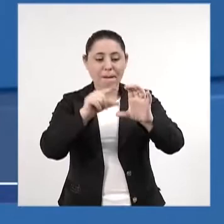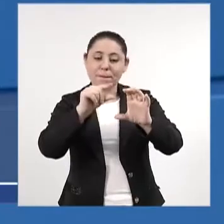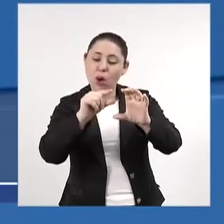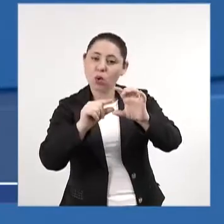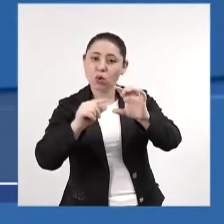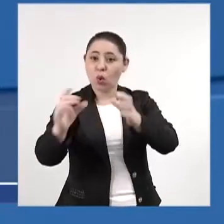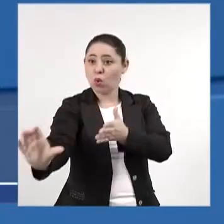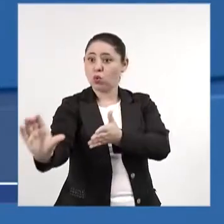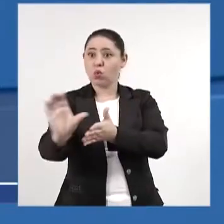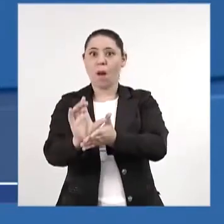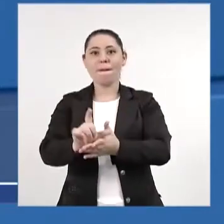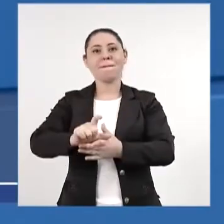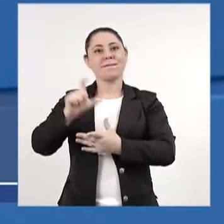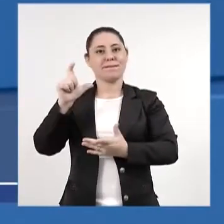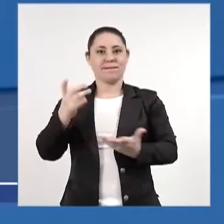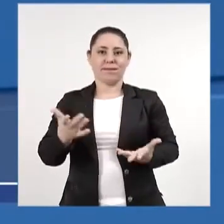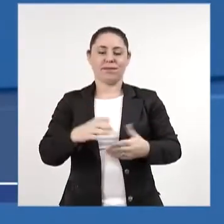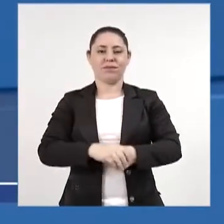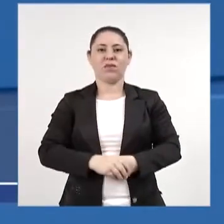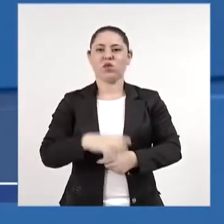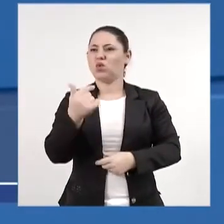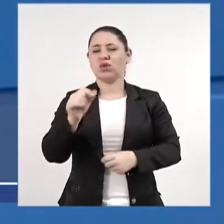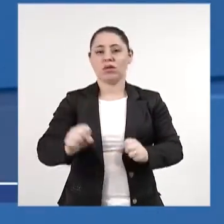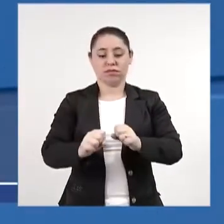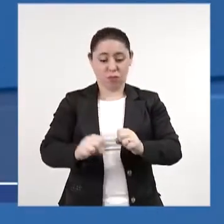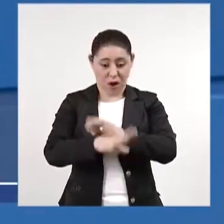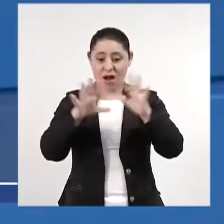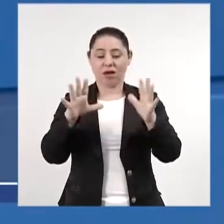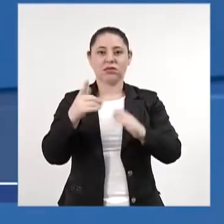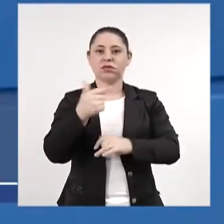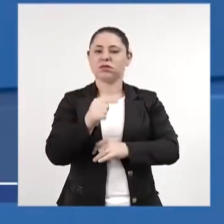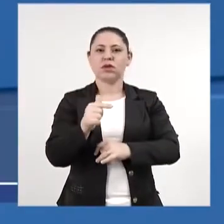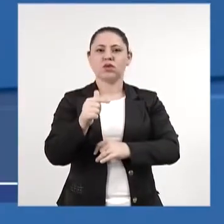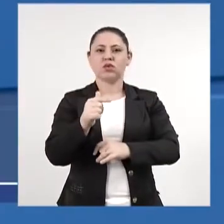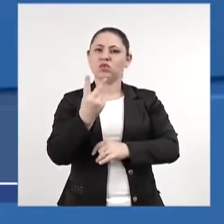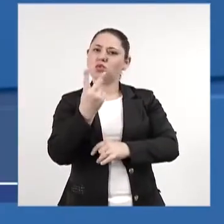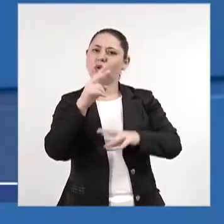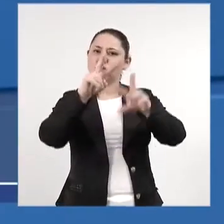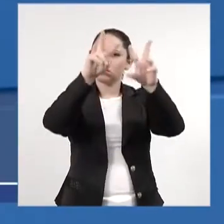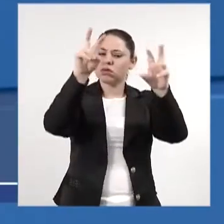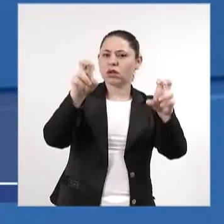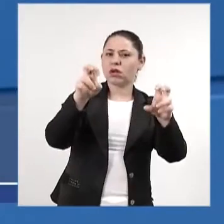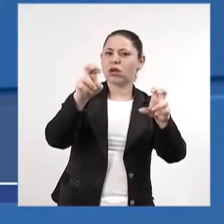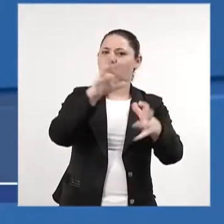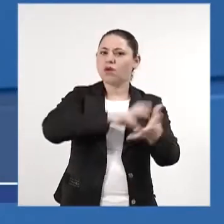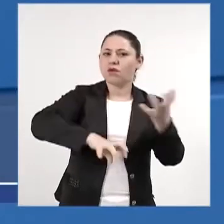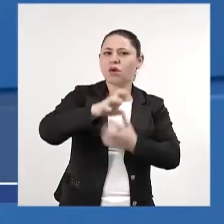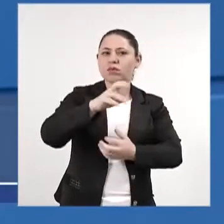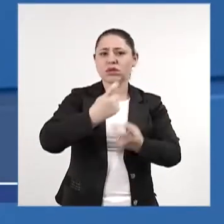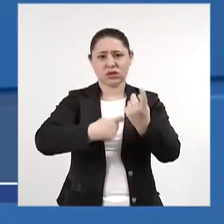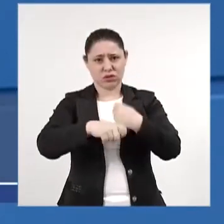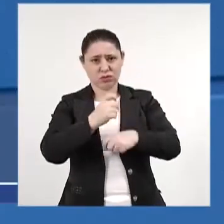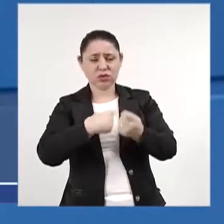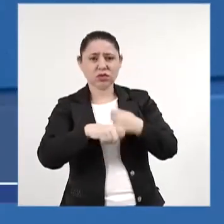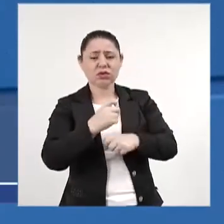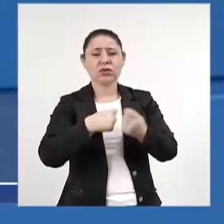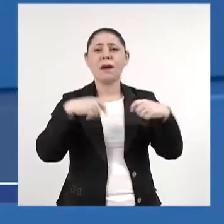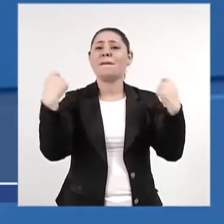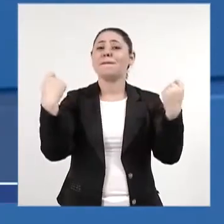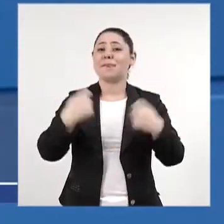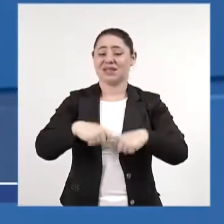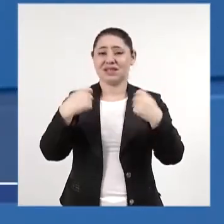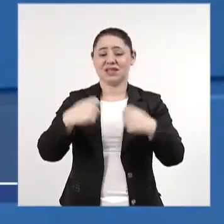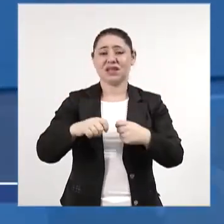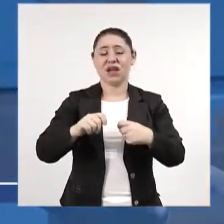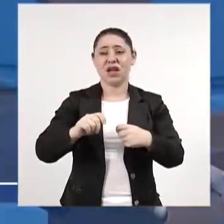tem mágica. Fico triste, dois assuntos que o senhor citou, a reforma administrativa, eu entendo também a necessidade, as